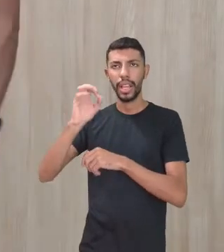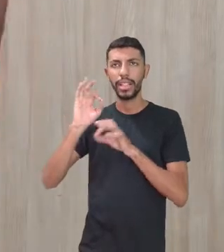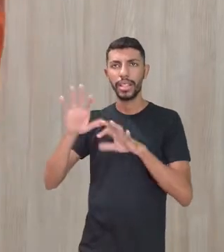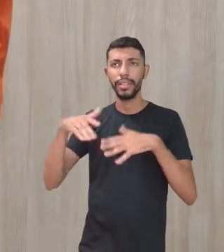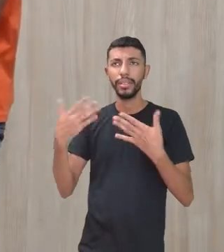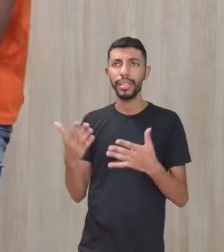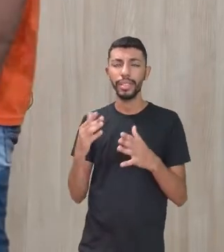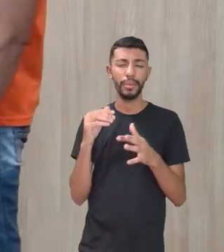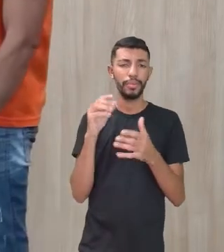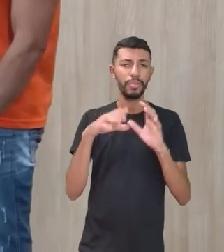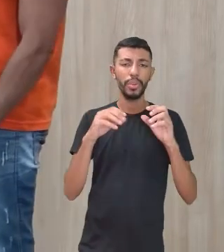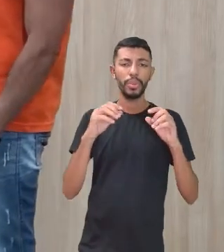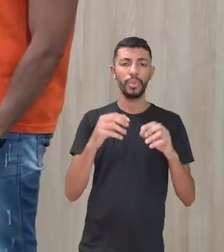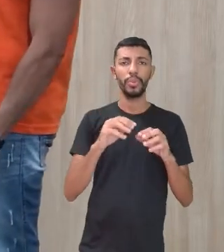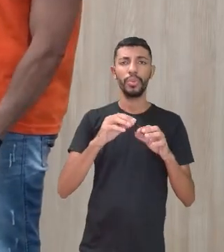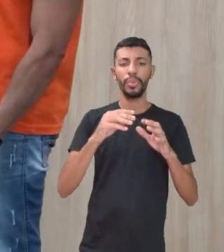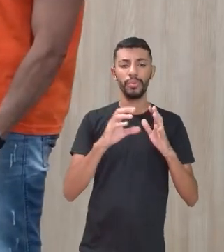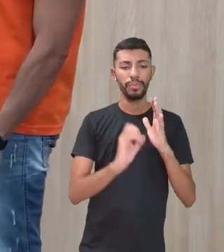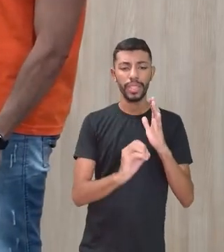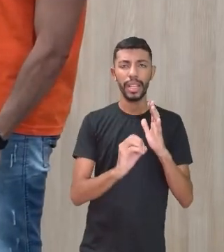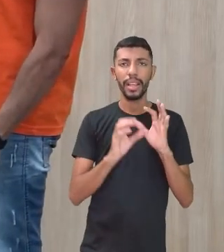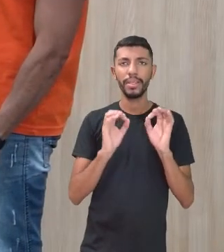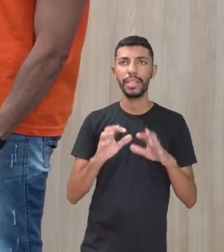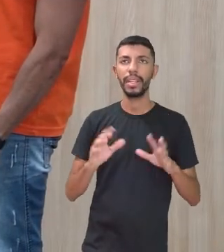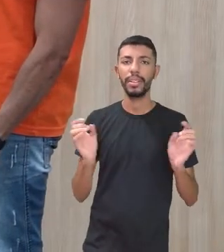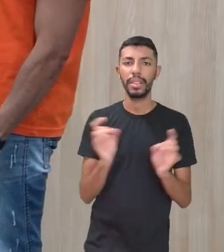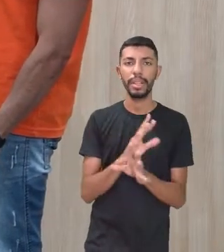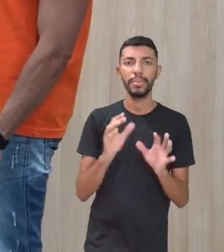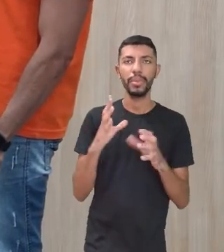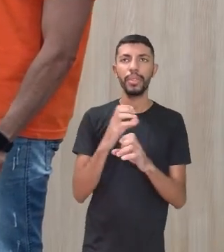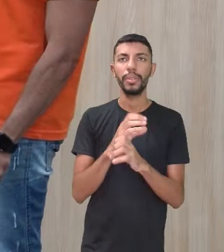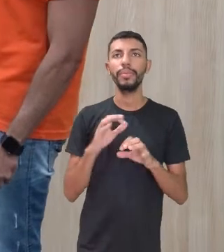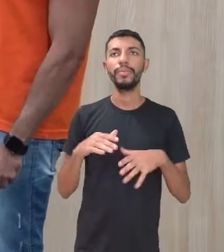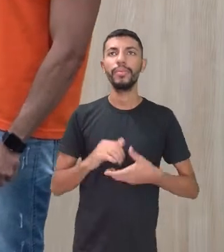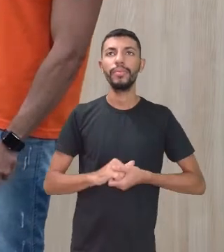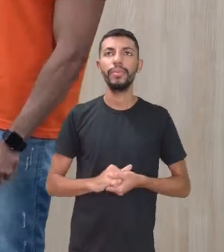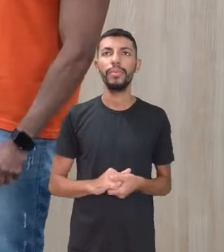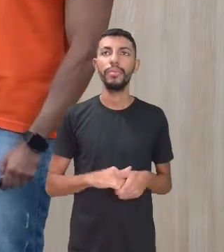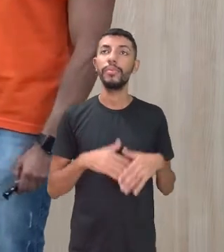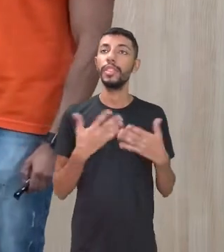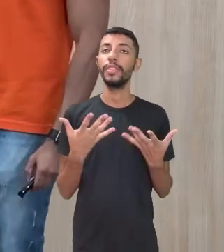0, certo? Vamos fazer outro exemplo aqui, transformar